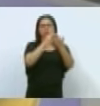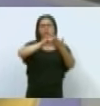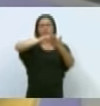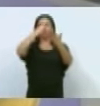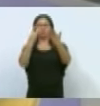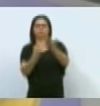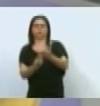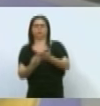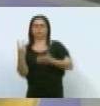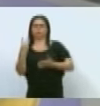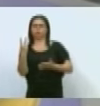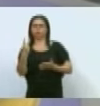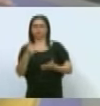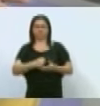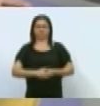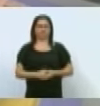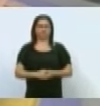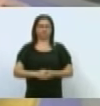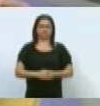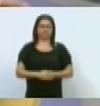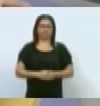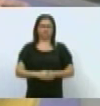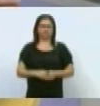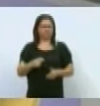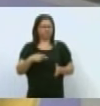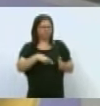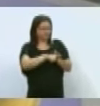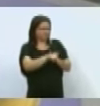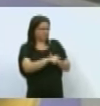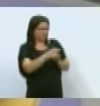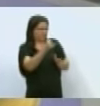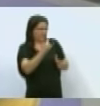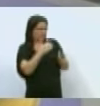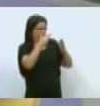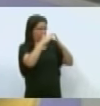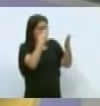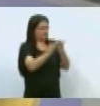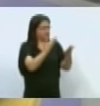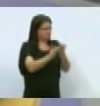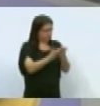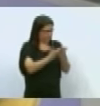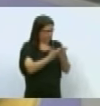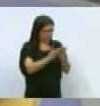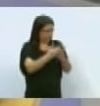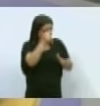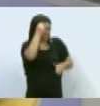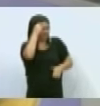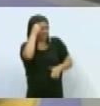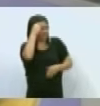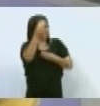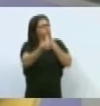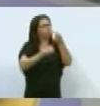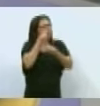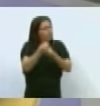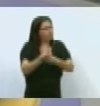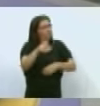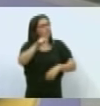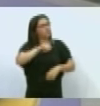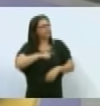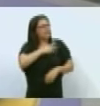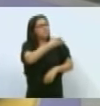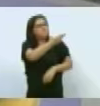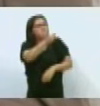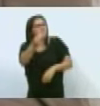fiquei pensando, existe um número grande de surdos a esse ponto da gente ter a bilíngue em todas as escolas?